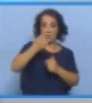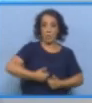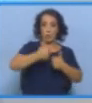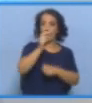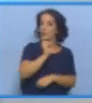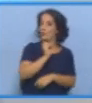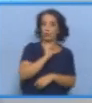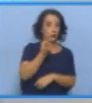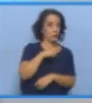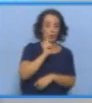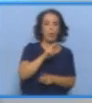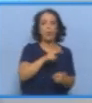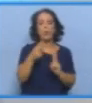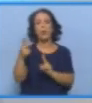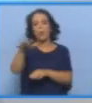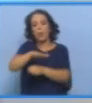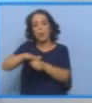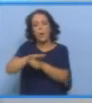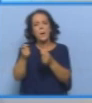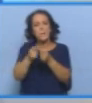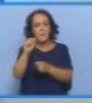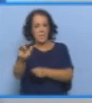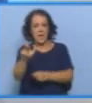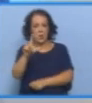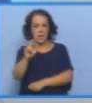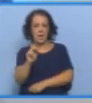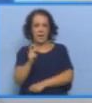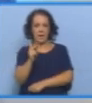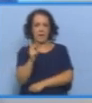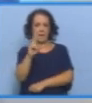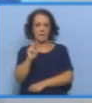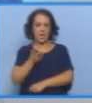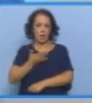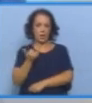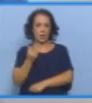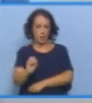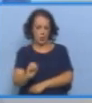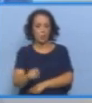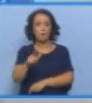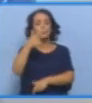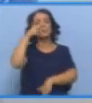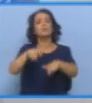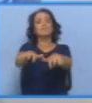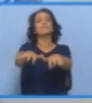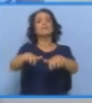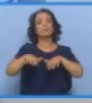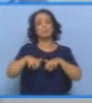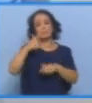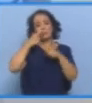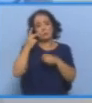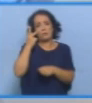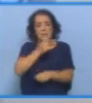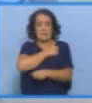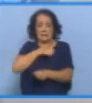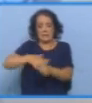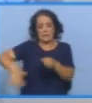igreja da paróquia do Lavardio, cuja assembleia era uma assembleia essencialmente de gente ali do Lavardia, mas também